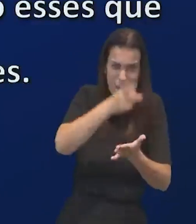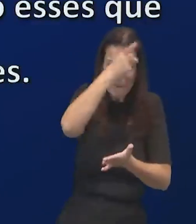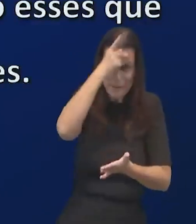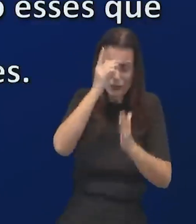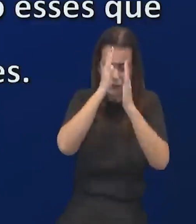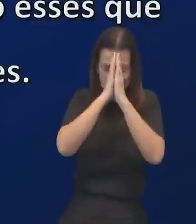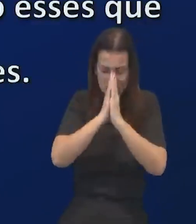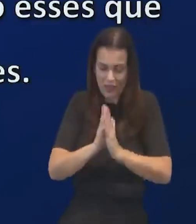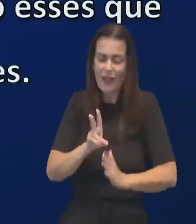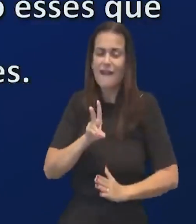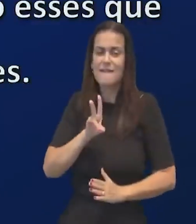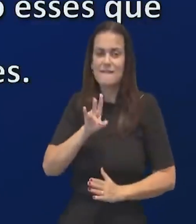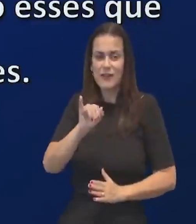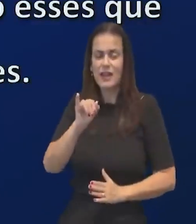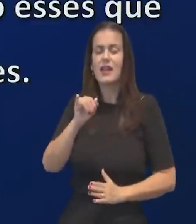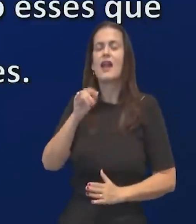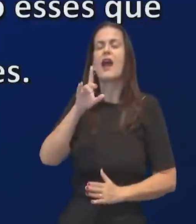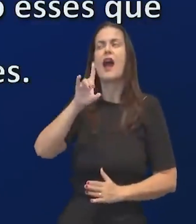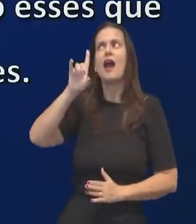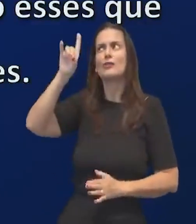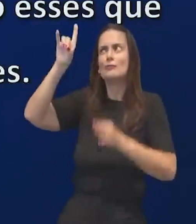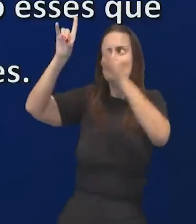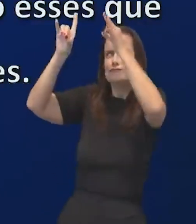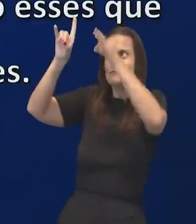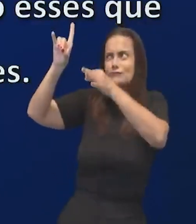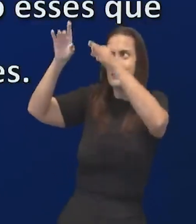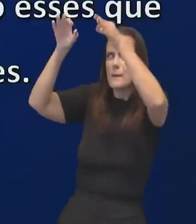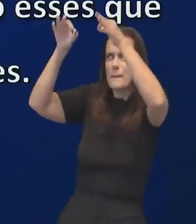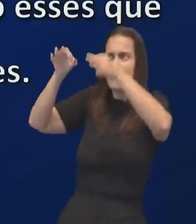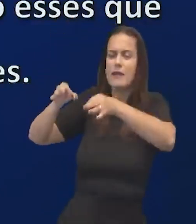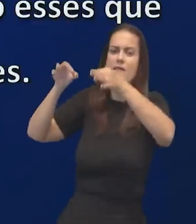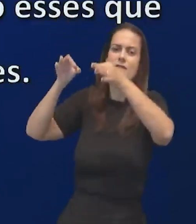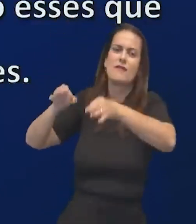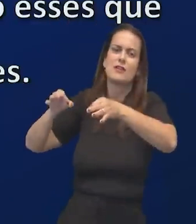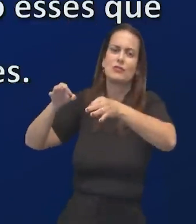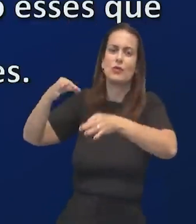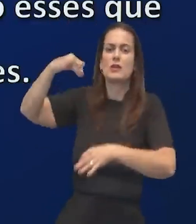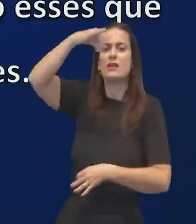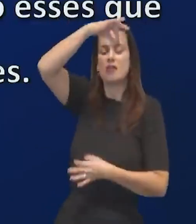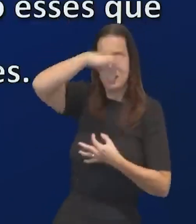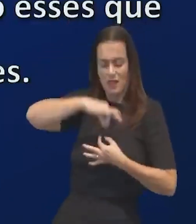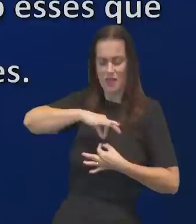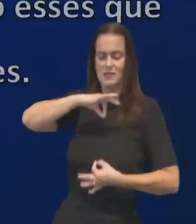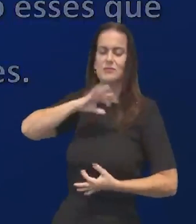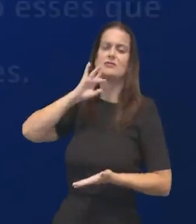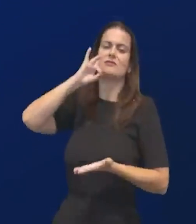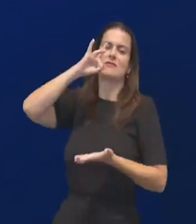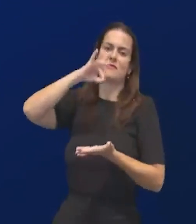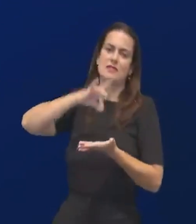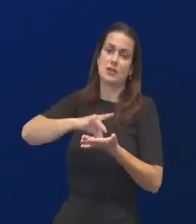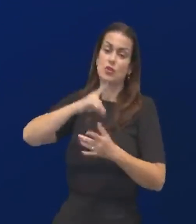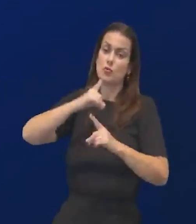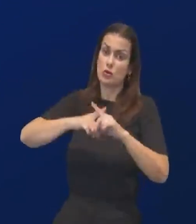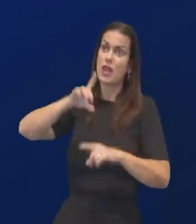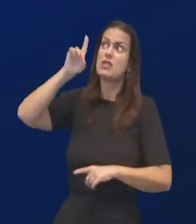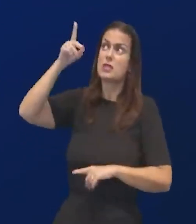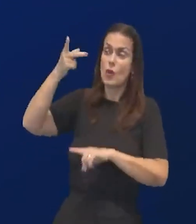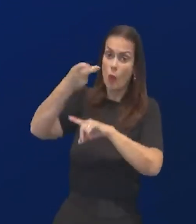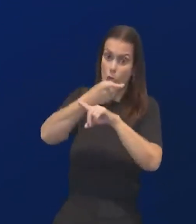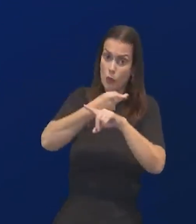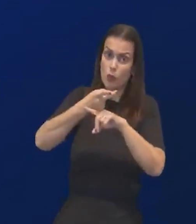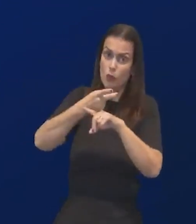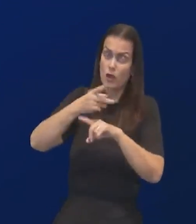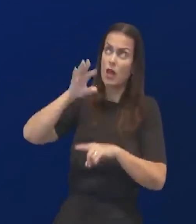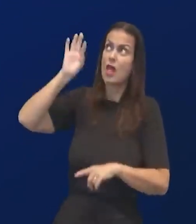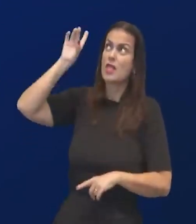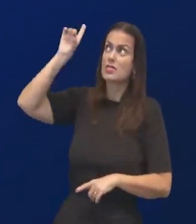em espírito e em verdade, porque o Pai procura a tais assim que o adorem. Deus é espírito, e